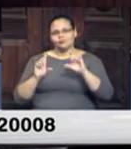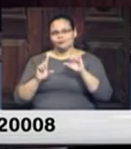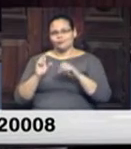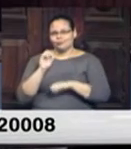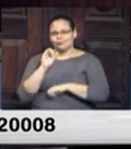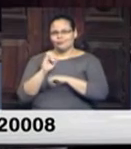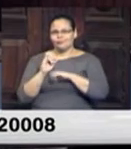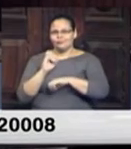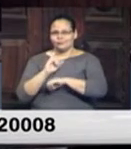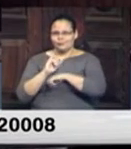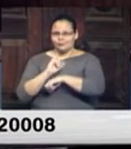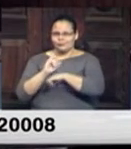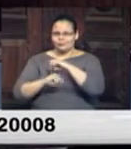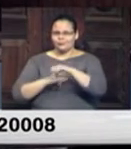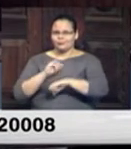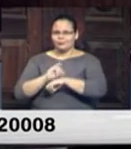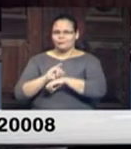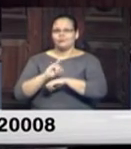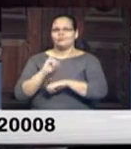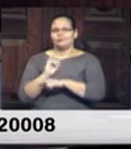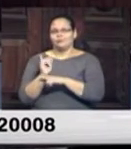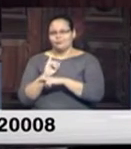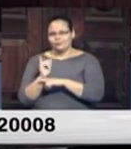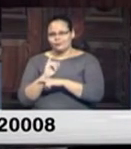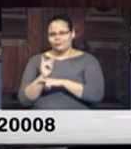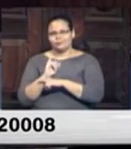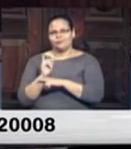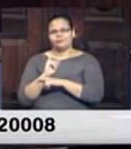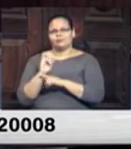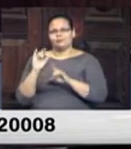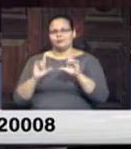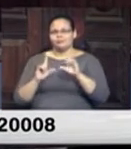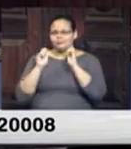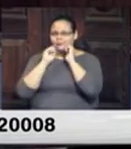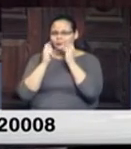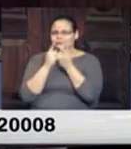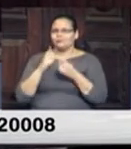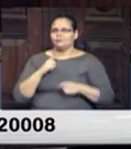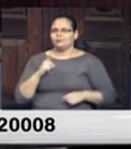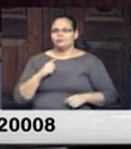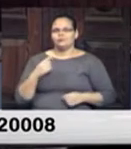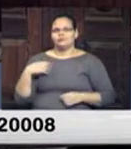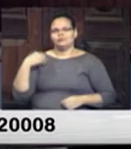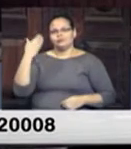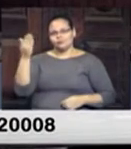redes sociais, nos assistem pela TV Alerj, aqui presentes nas galerias,